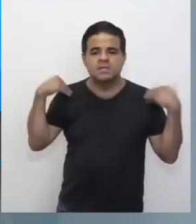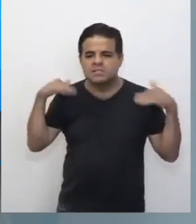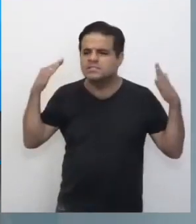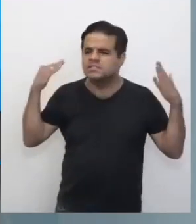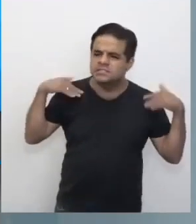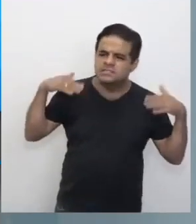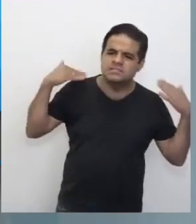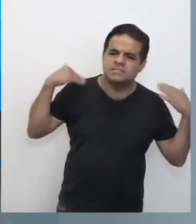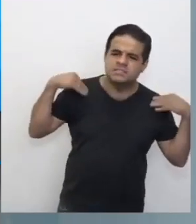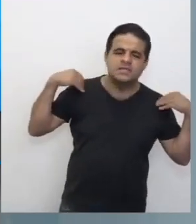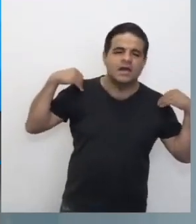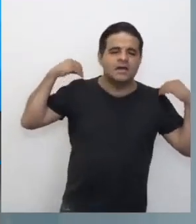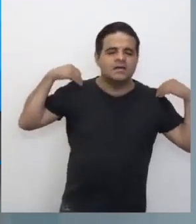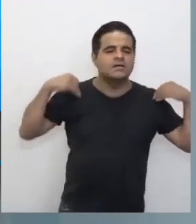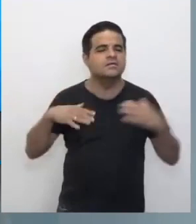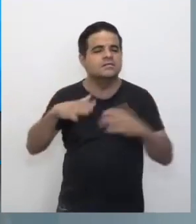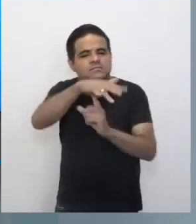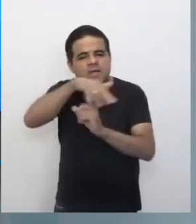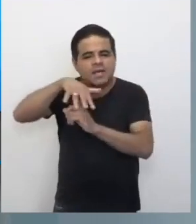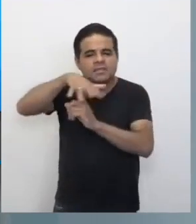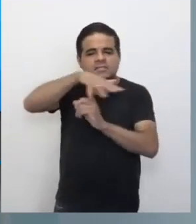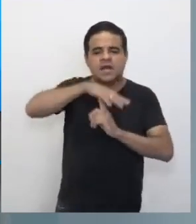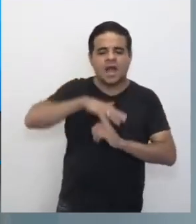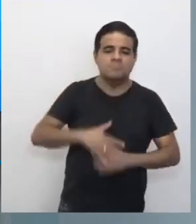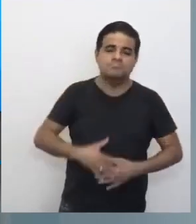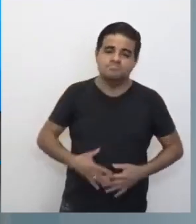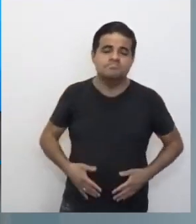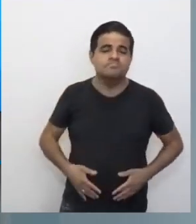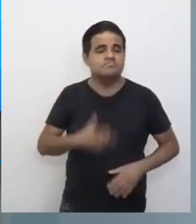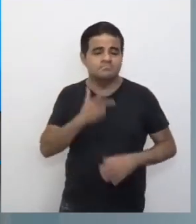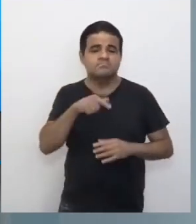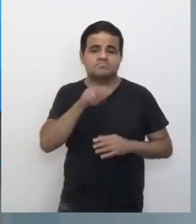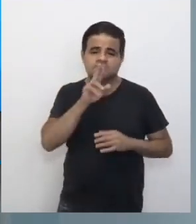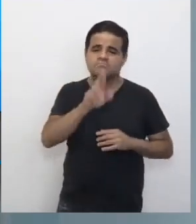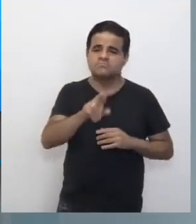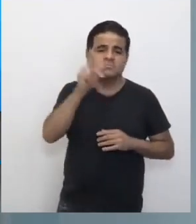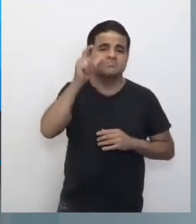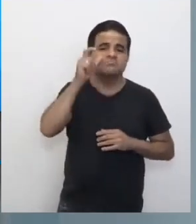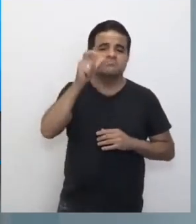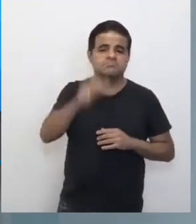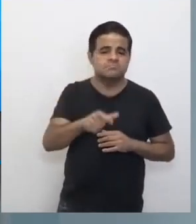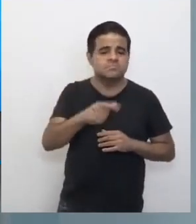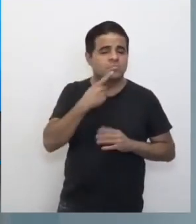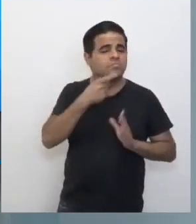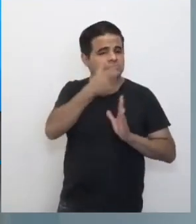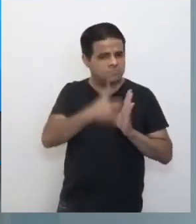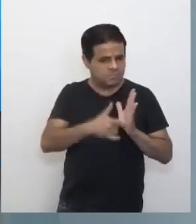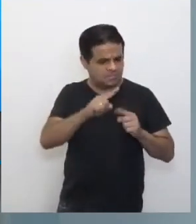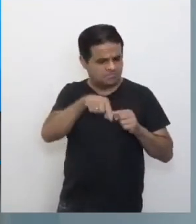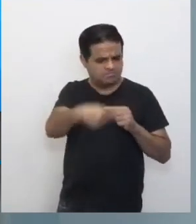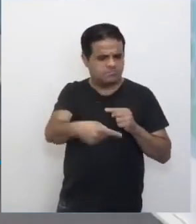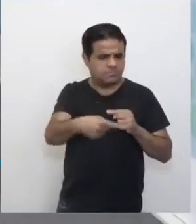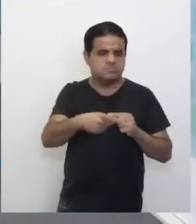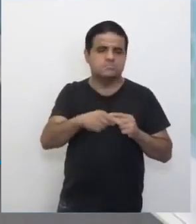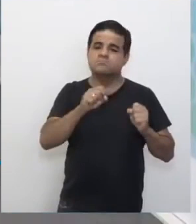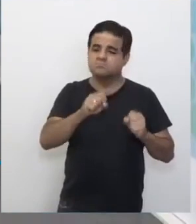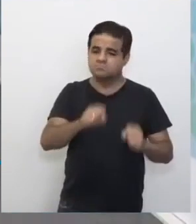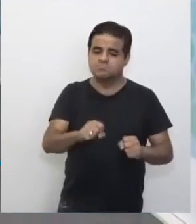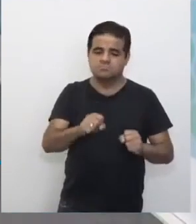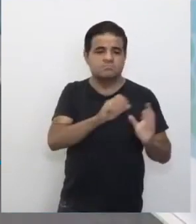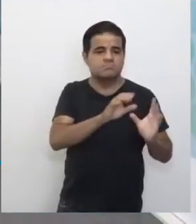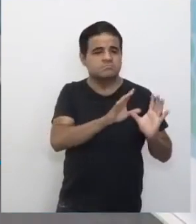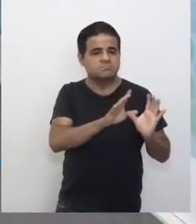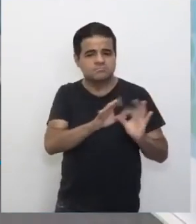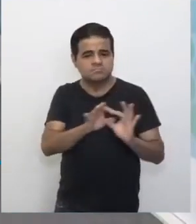talvez é isso que ela quis Nos escrever, parques, ou passar né? nos parques. Essa resposta é interessante porque eu vou falar sobre isso daqui a pouco. E também poderia ser no contexto